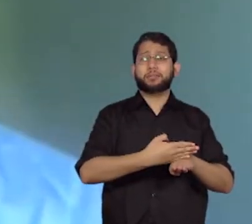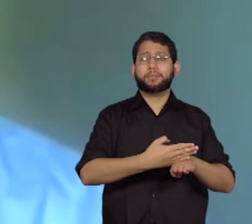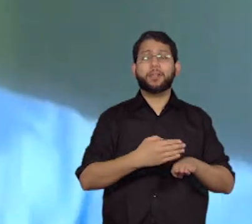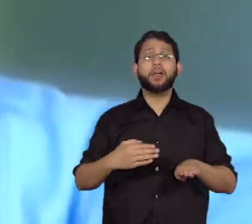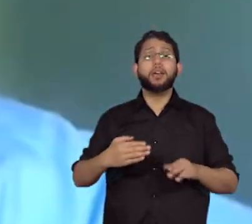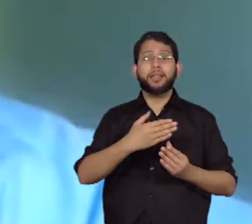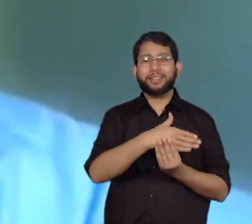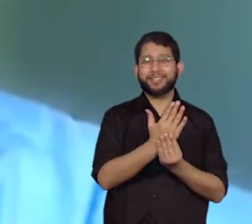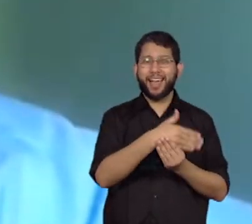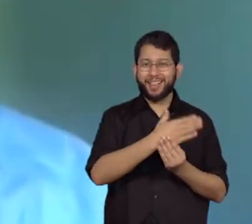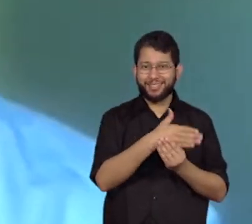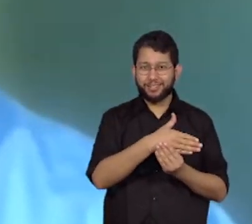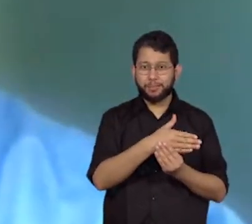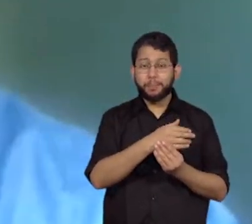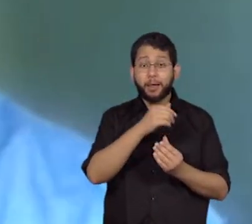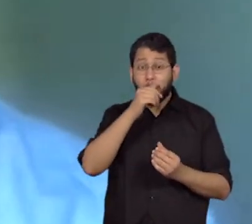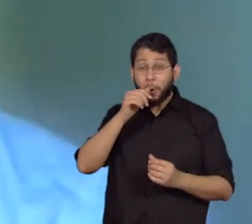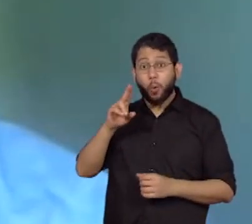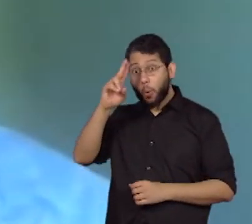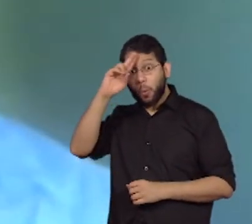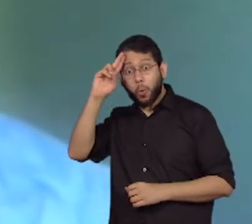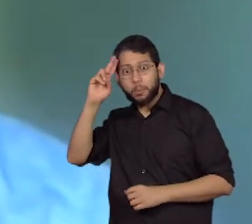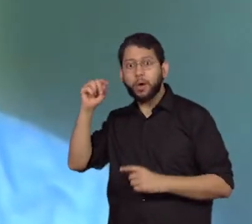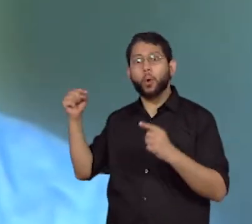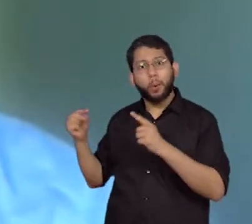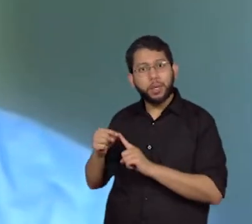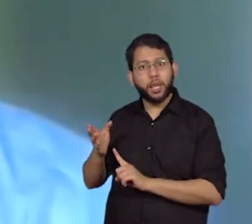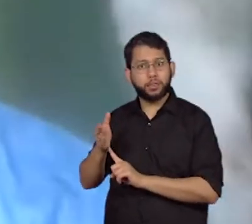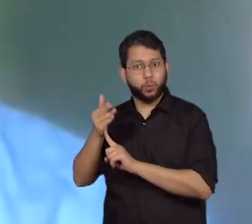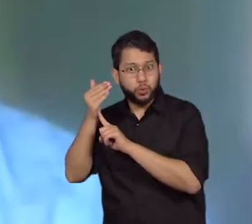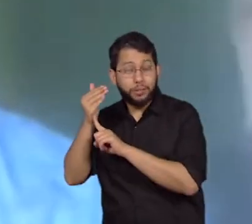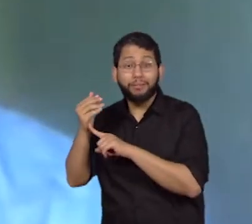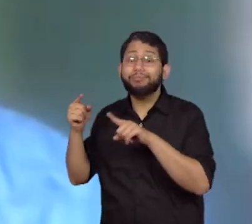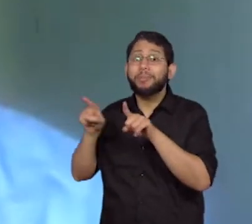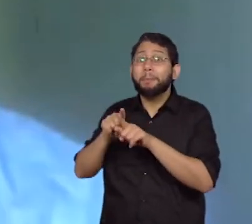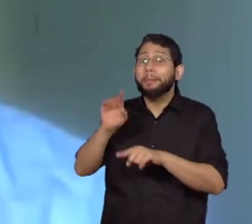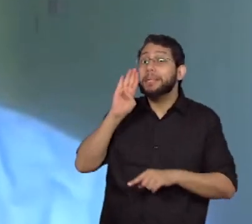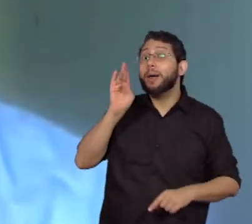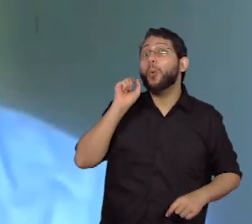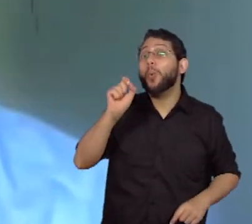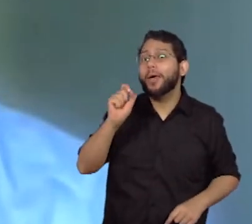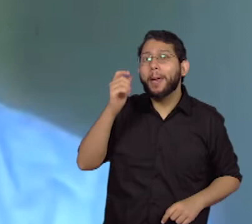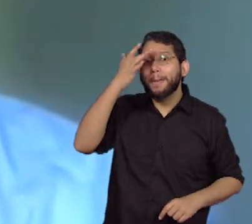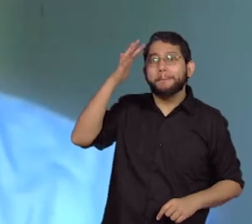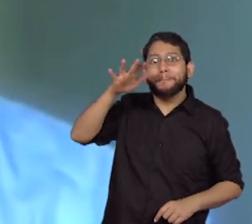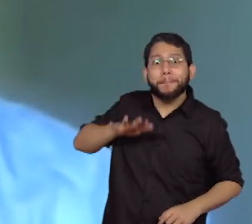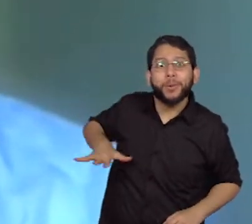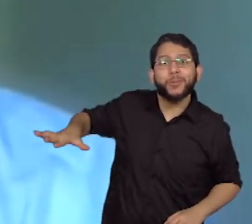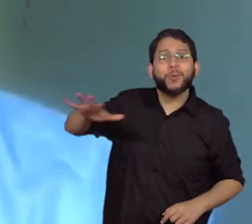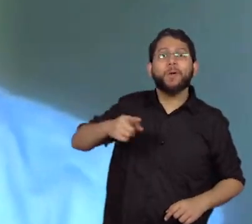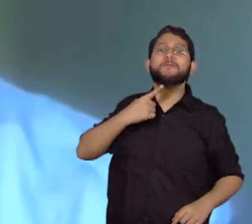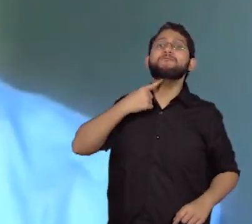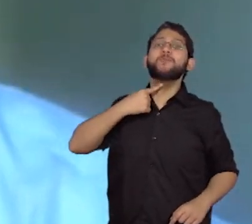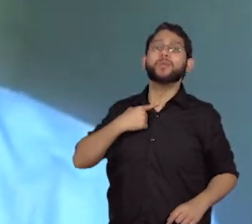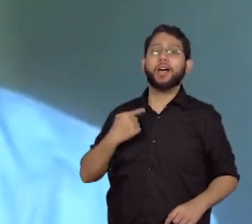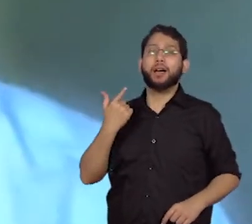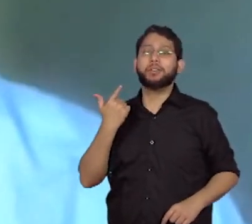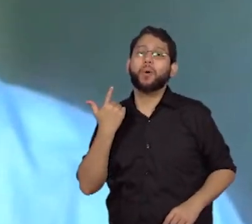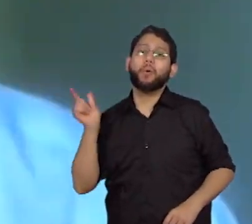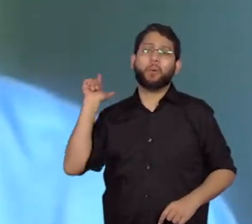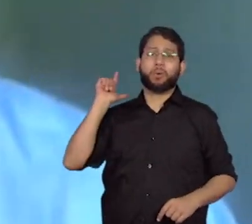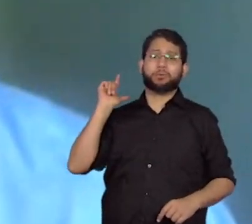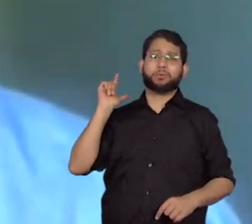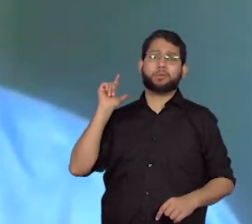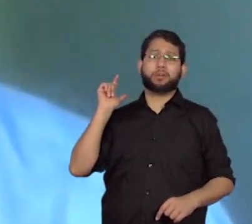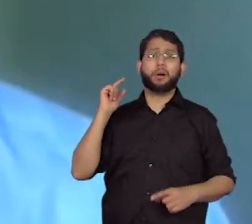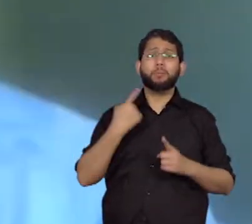tornou um sucesso porque a tecnologia permitiu, mas também tinha uma demanda do outro lado. Tinha uma necessidade de resolver esse problema, que era os